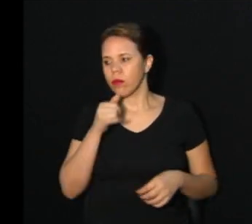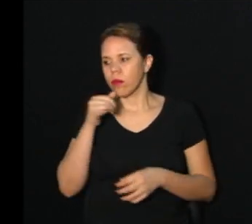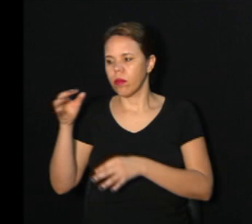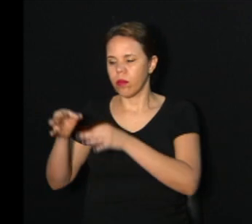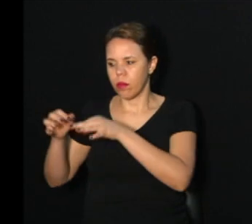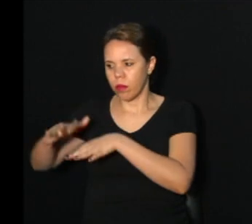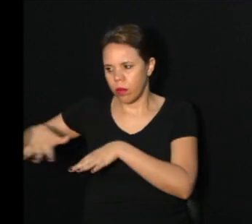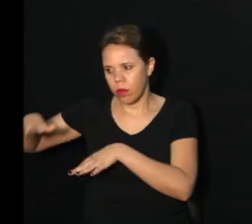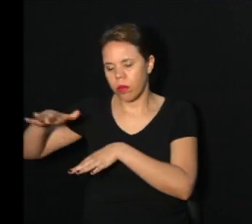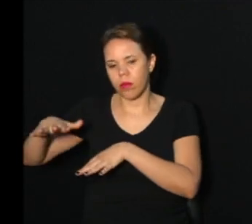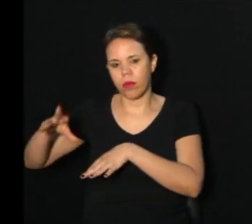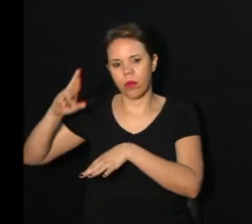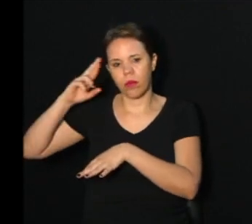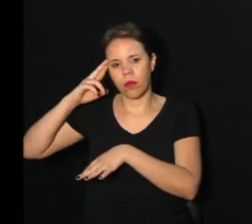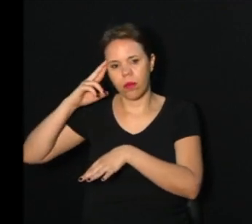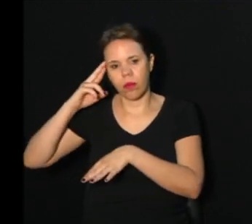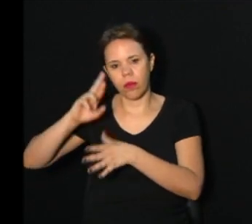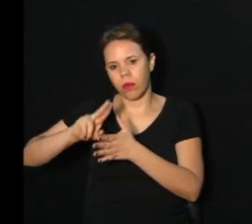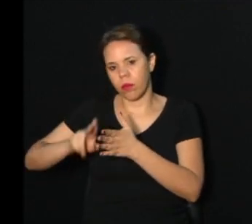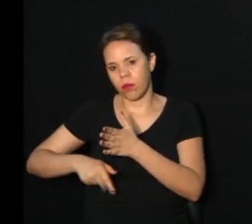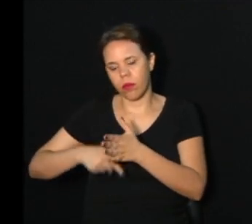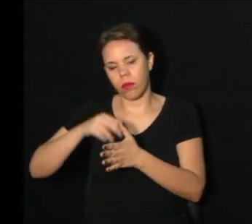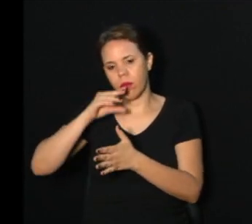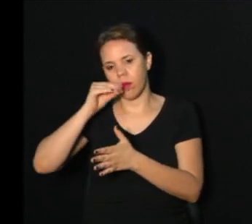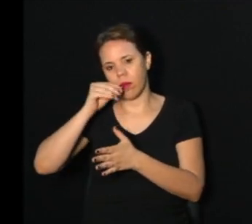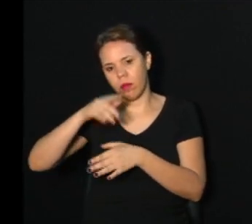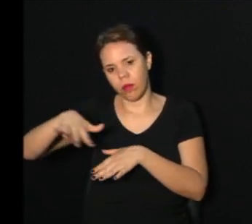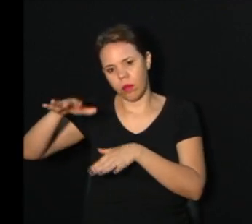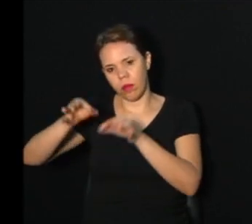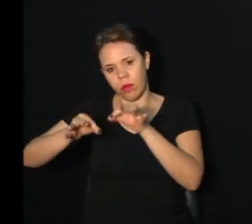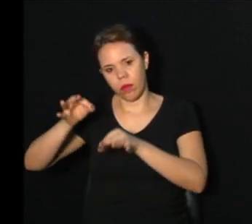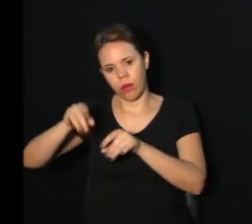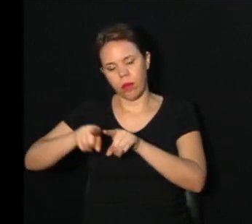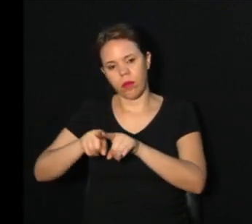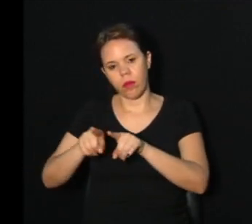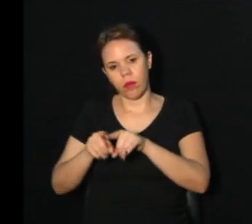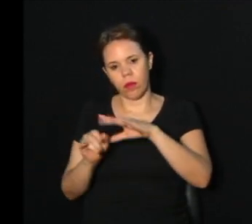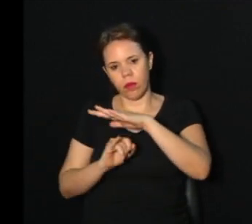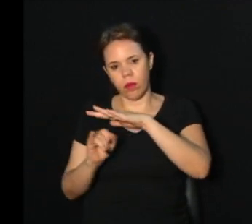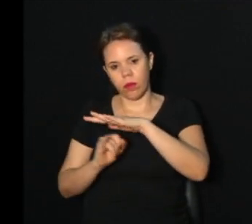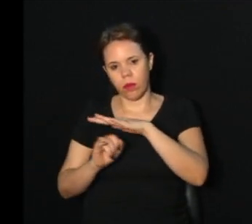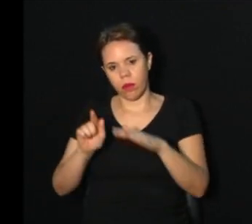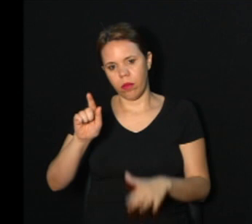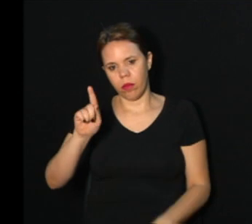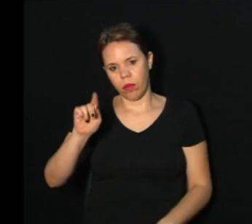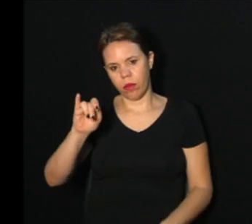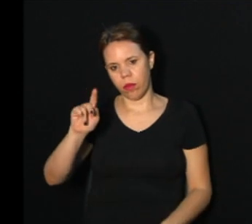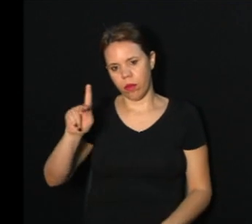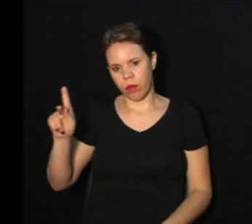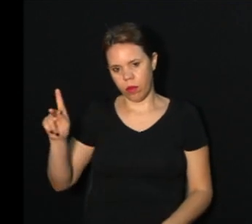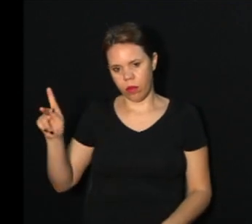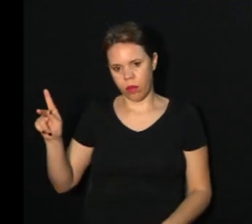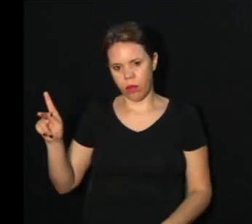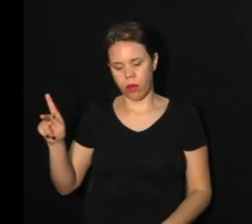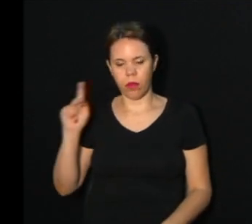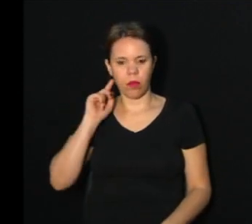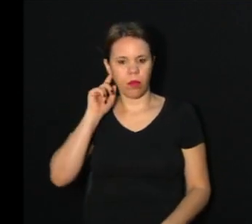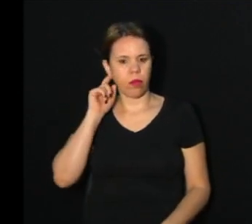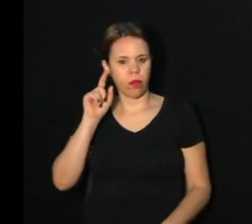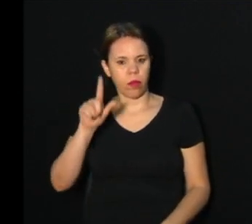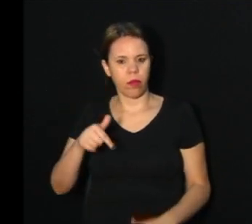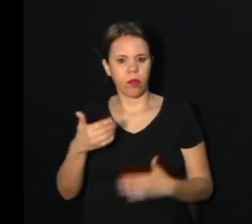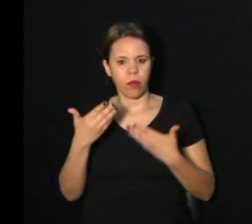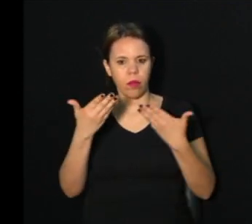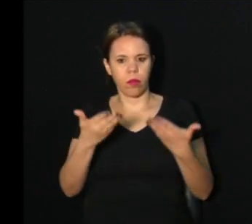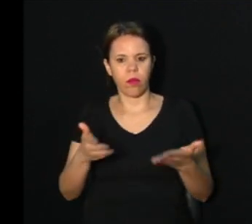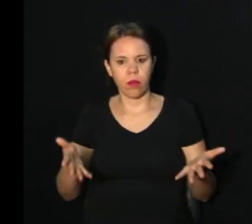adjunto, procurador-chefes, e assim sucessivamente. A instituição da JIP, que é uma gratificação